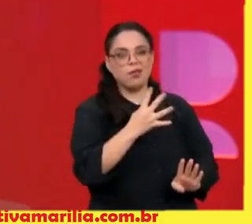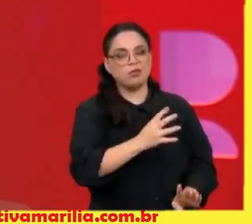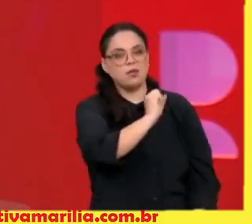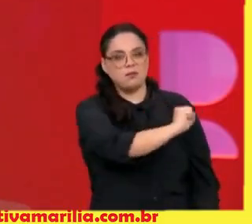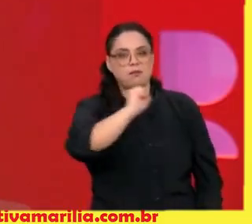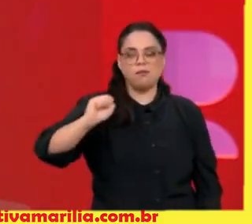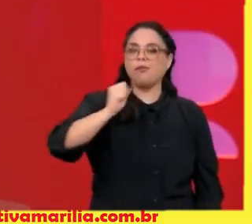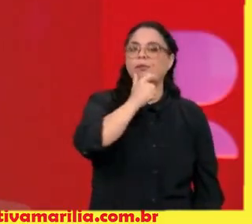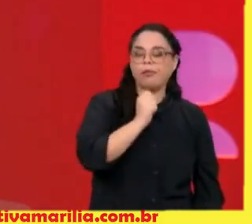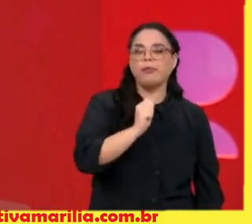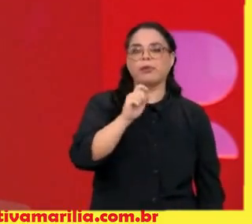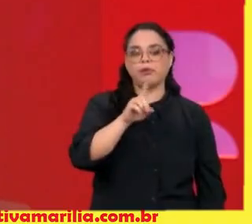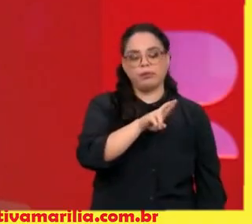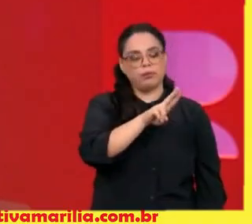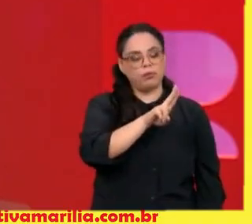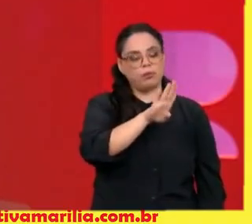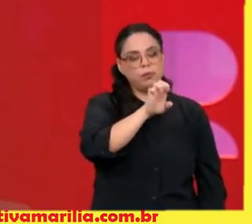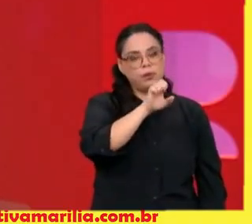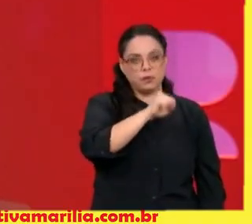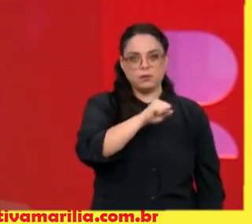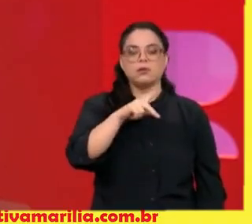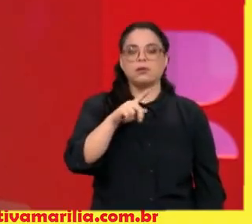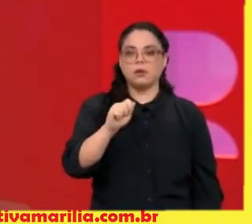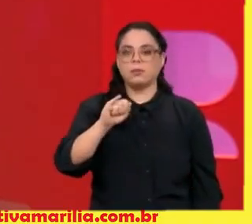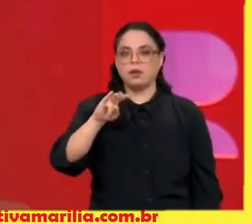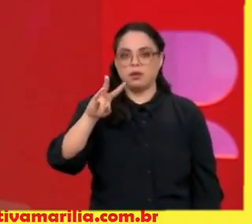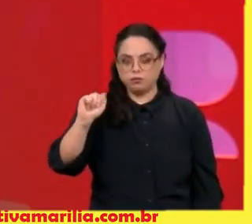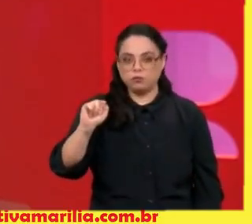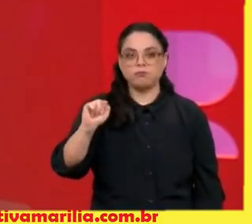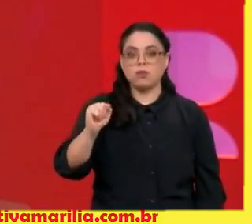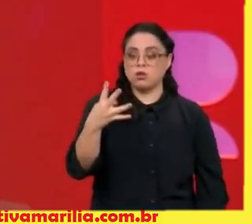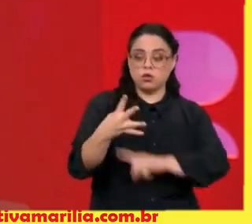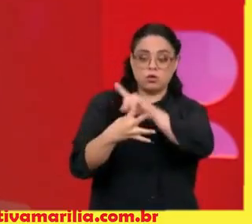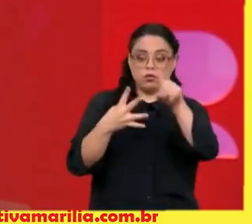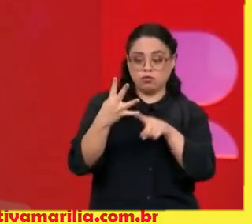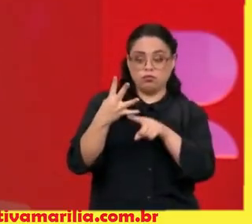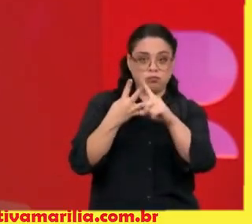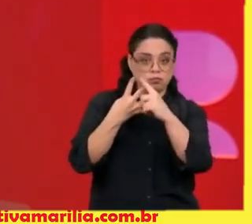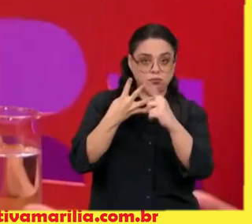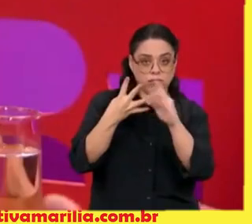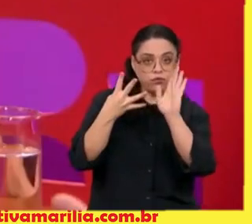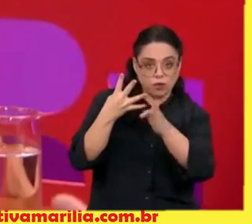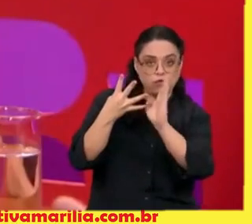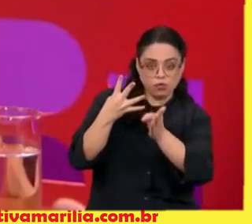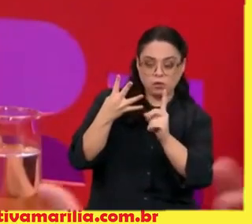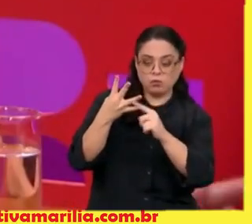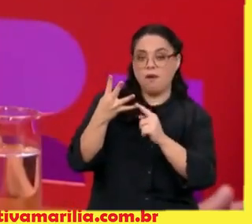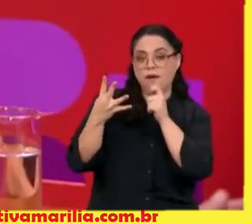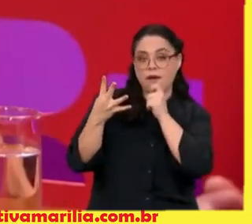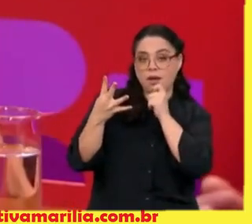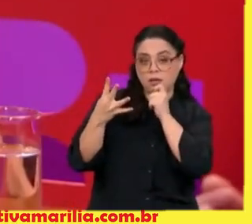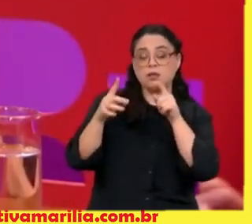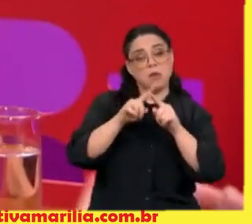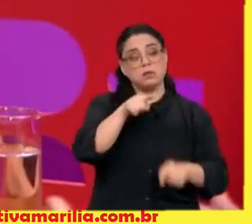já morreram, eram 4. Os que morreram e até o último dia de vida receberam dinheiro do Estado, com seus salários, pagos por